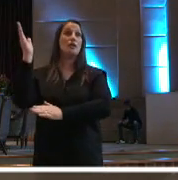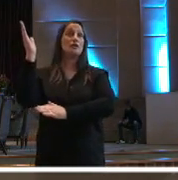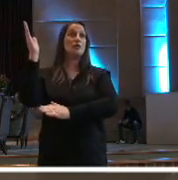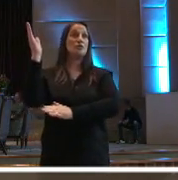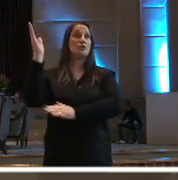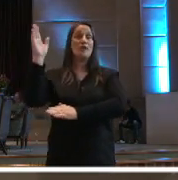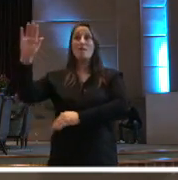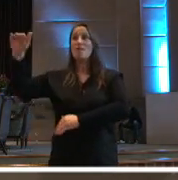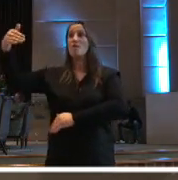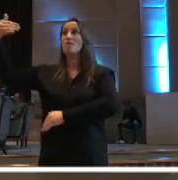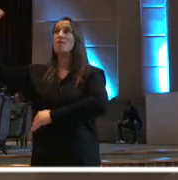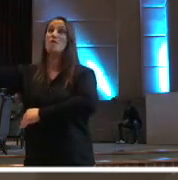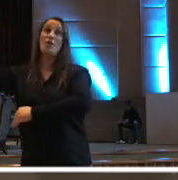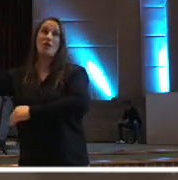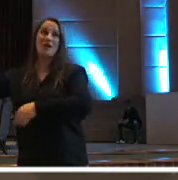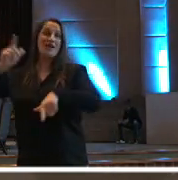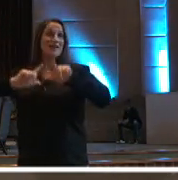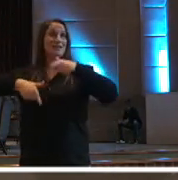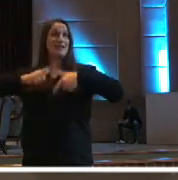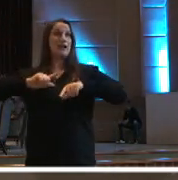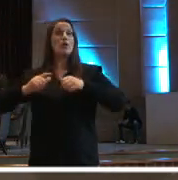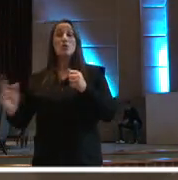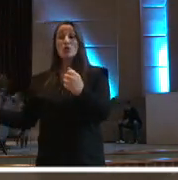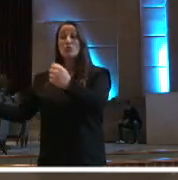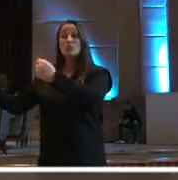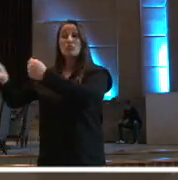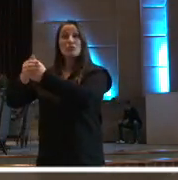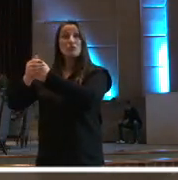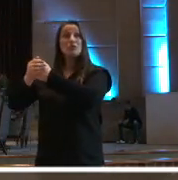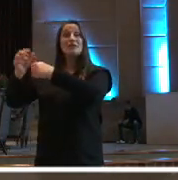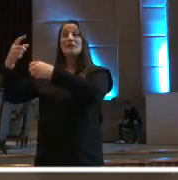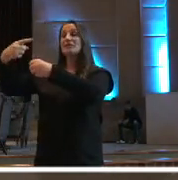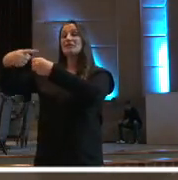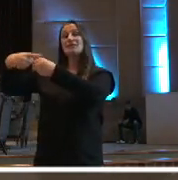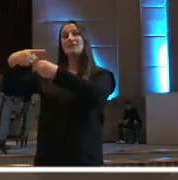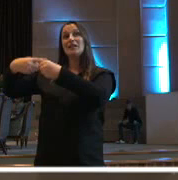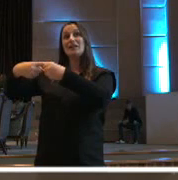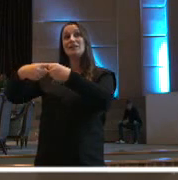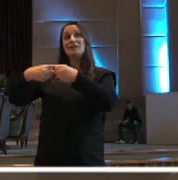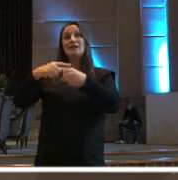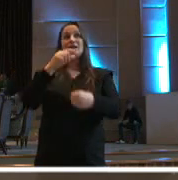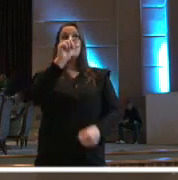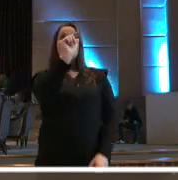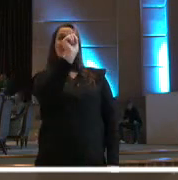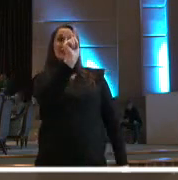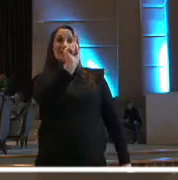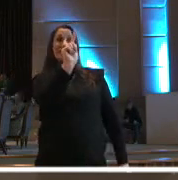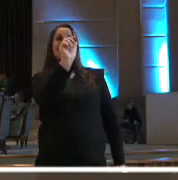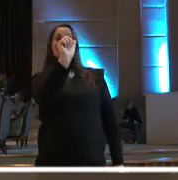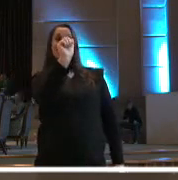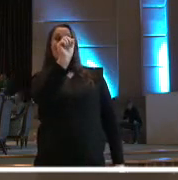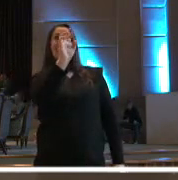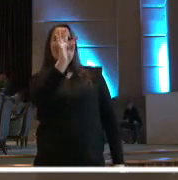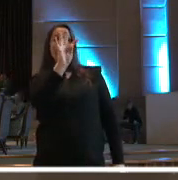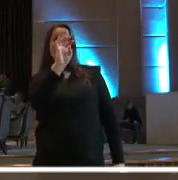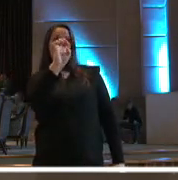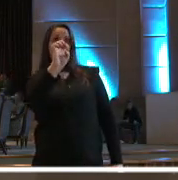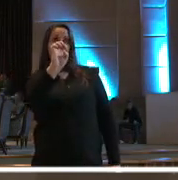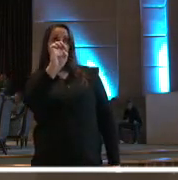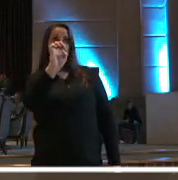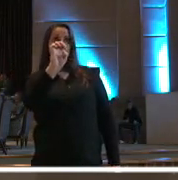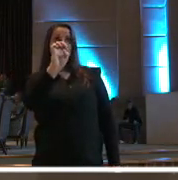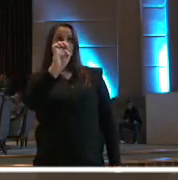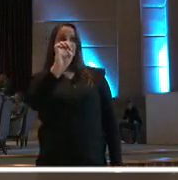de Israel e vai se esconder numa cidade chamada Gate. Gate era uma